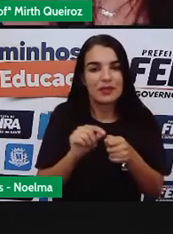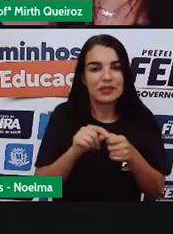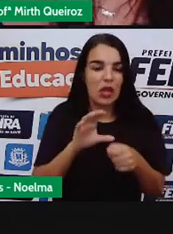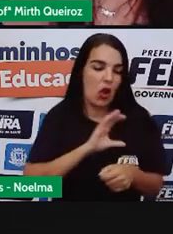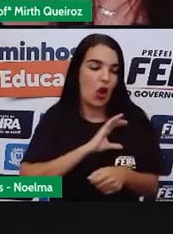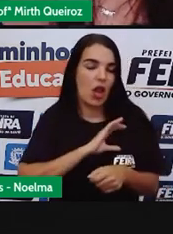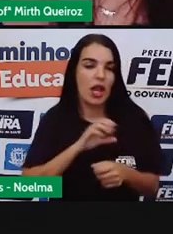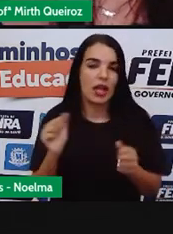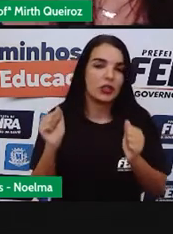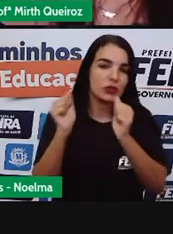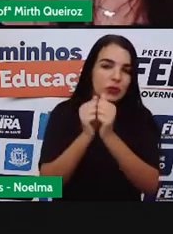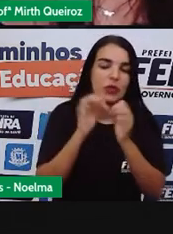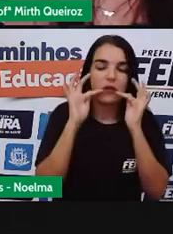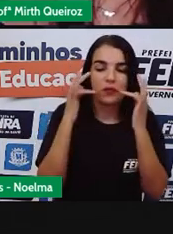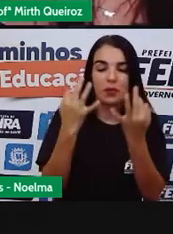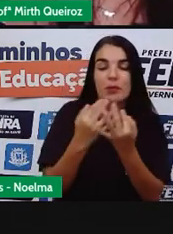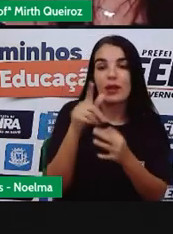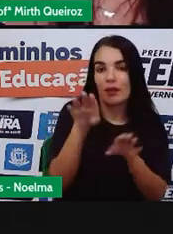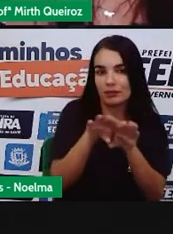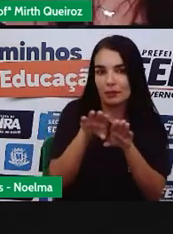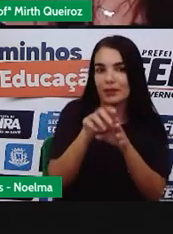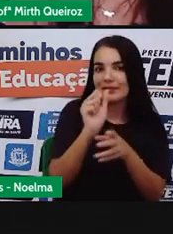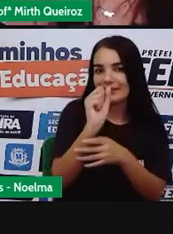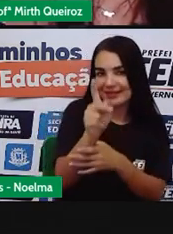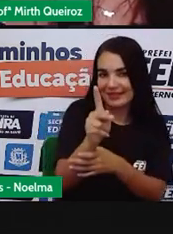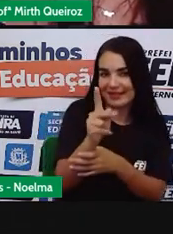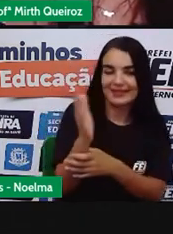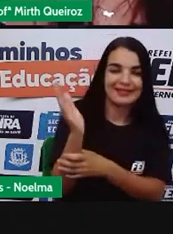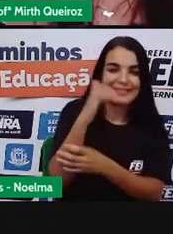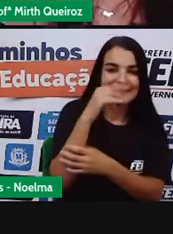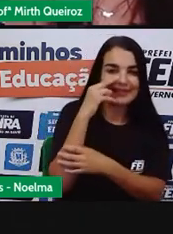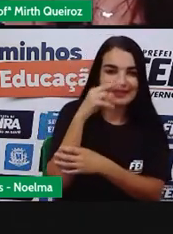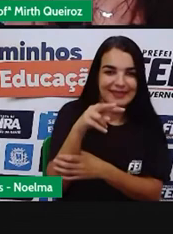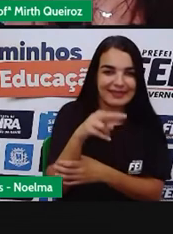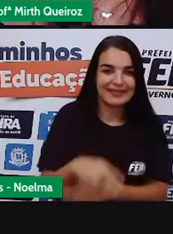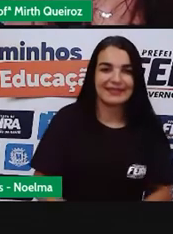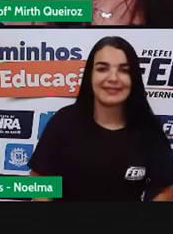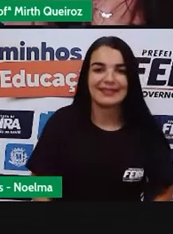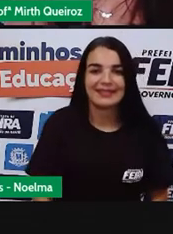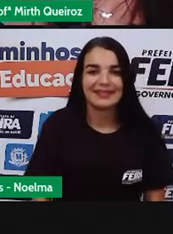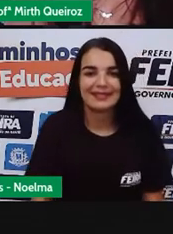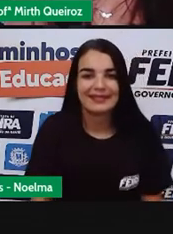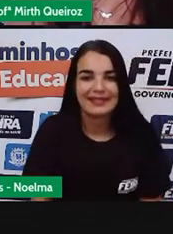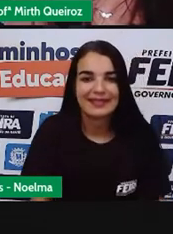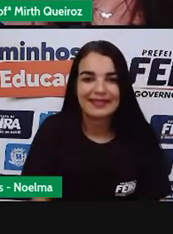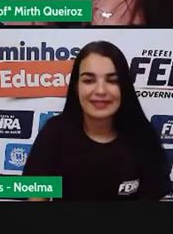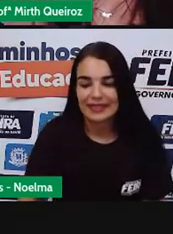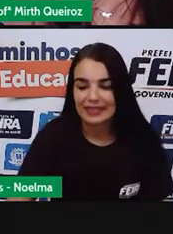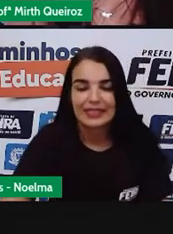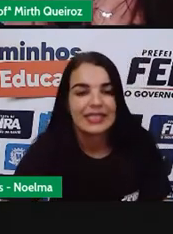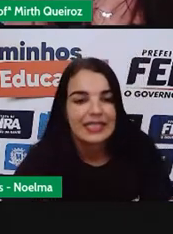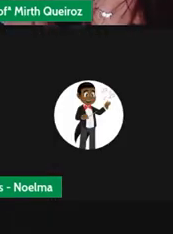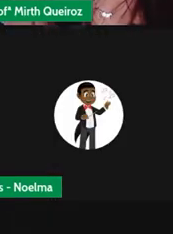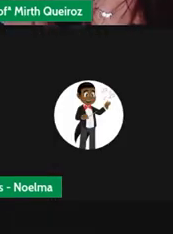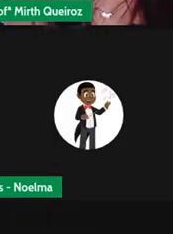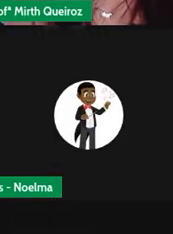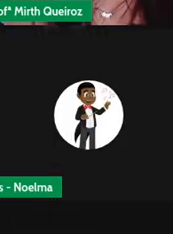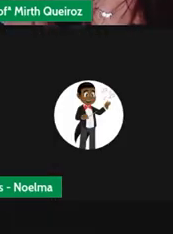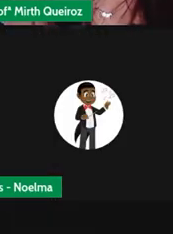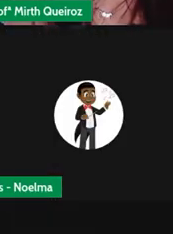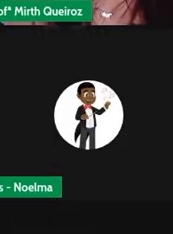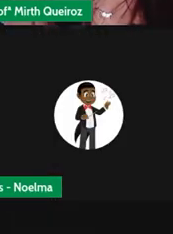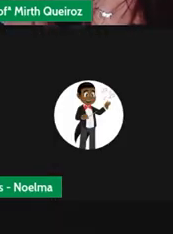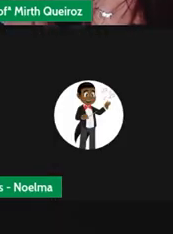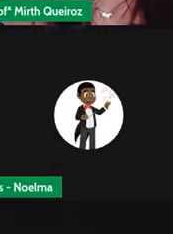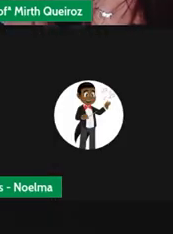os colegas de vocês ou familiares de vocês, certo? Vamos ver? Olá, pessoal! Sejam bem-vindos a Tutoriais Faça